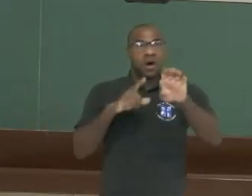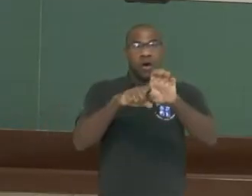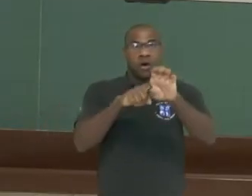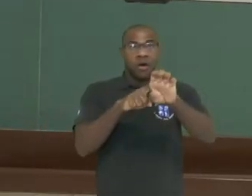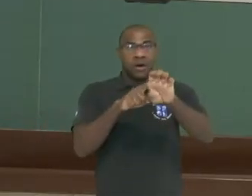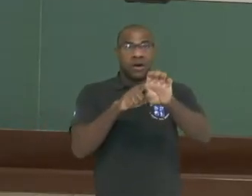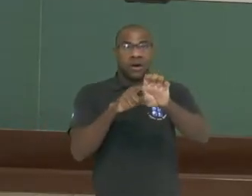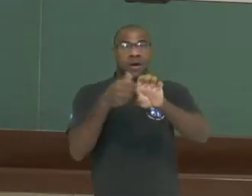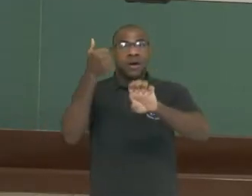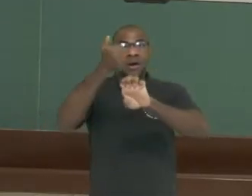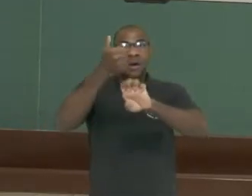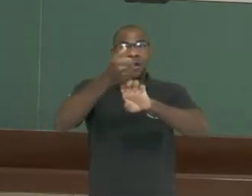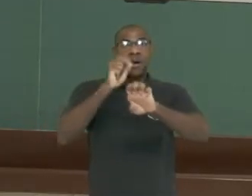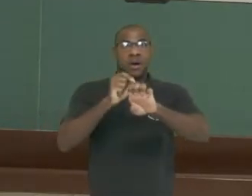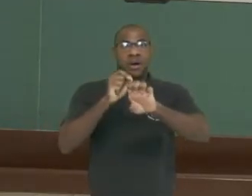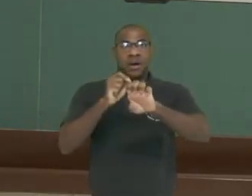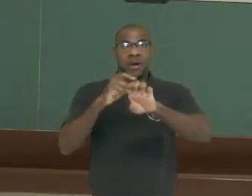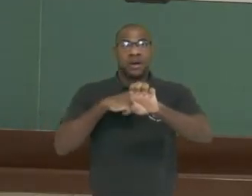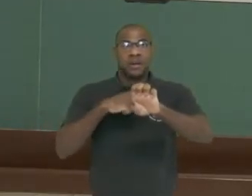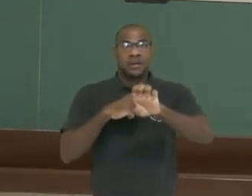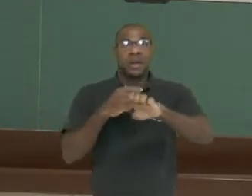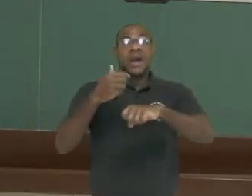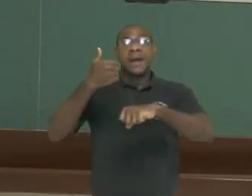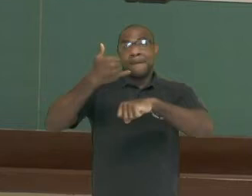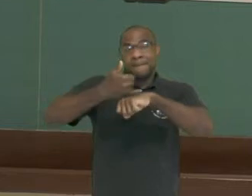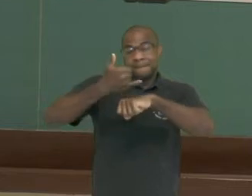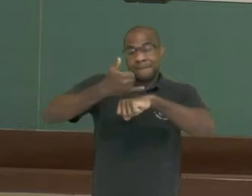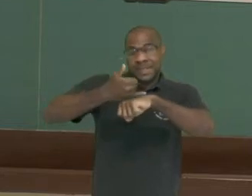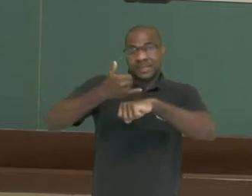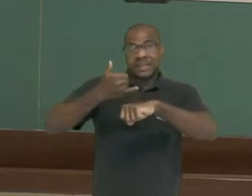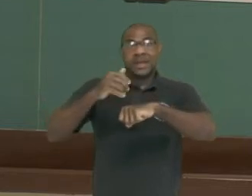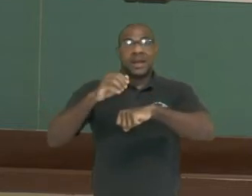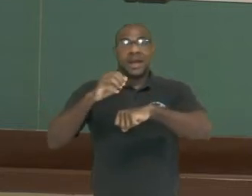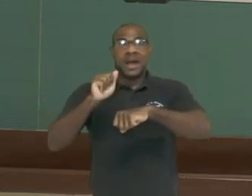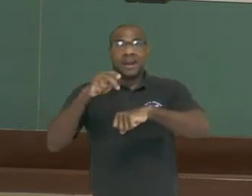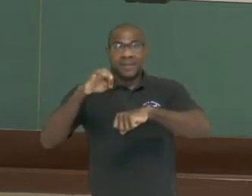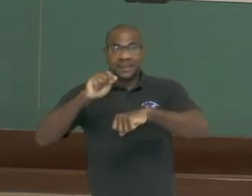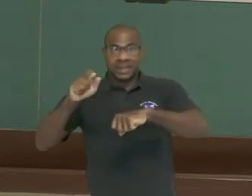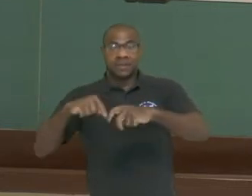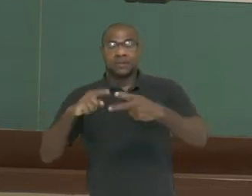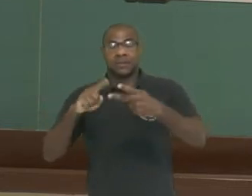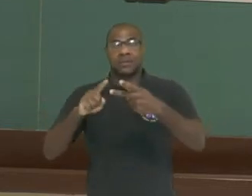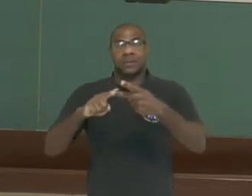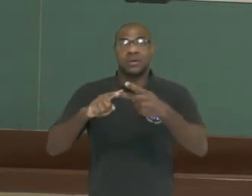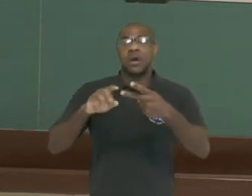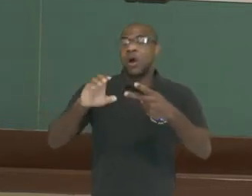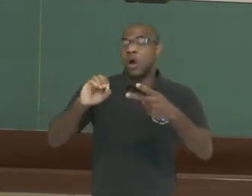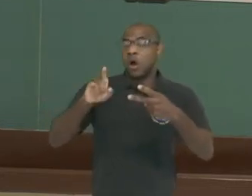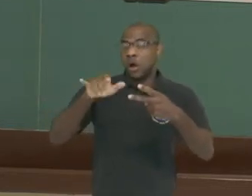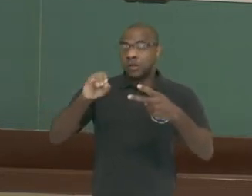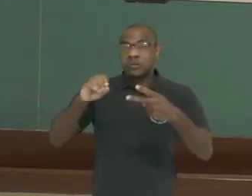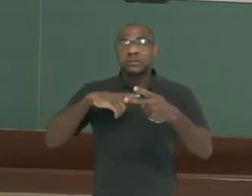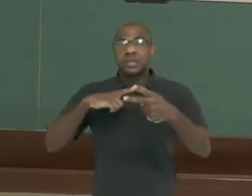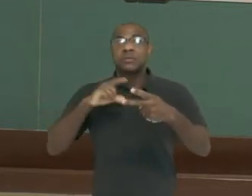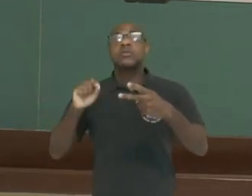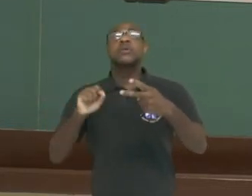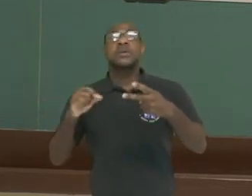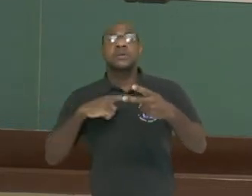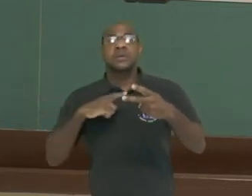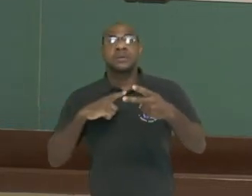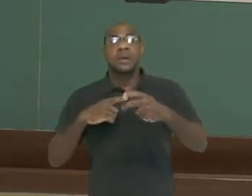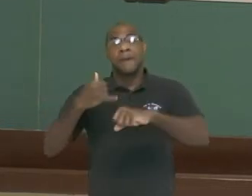óxido ametálico teremos um ametal e para um óxido metálico ou óxido iônico teremos então